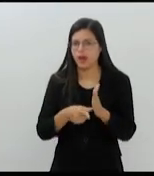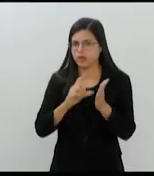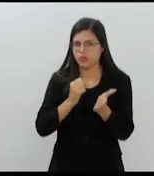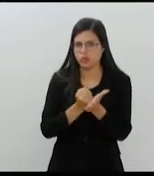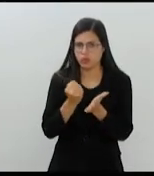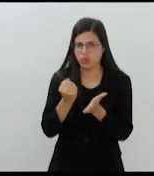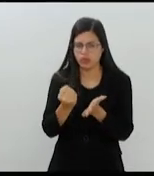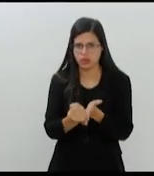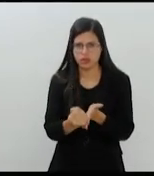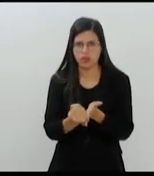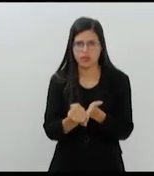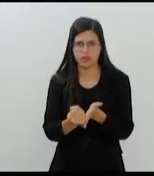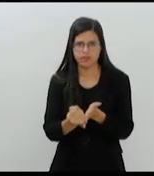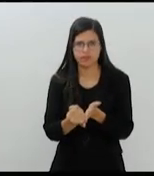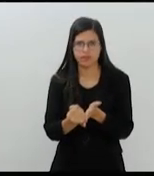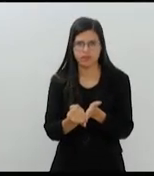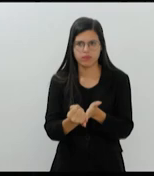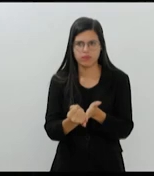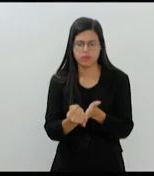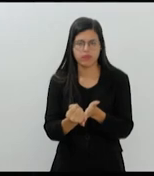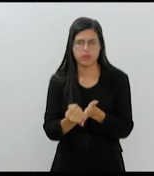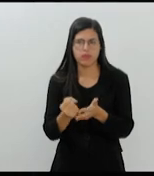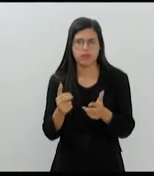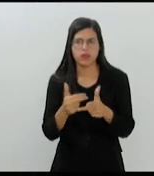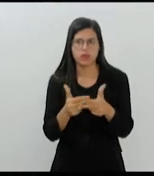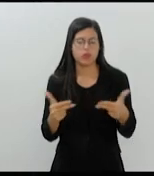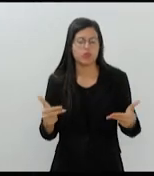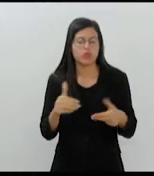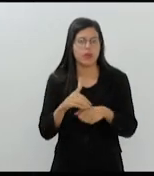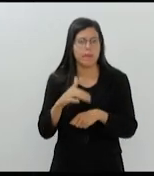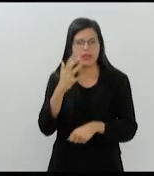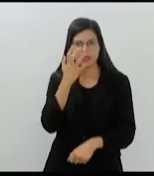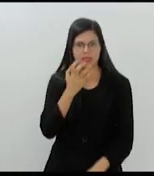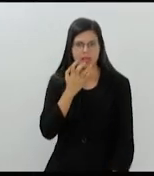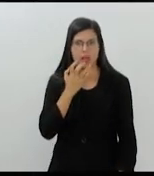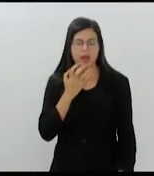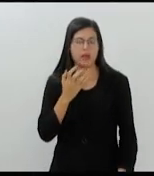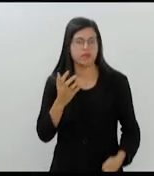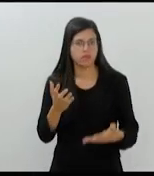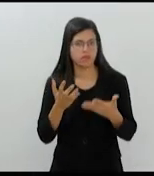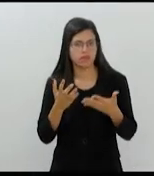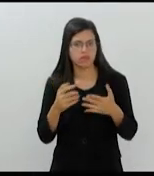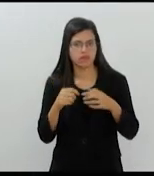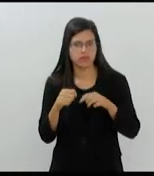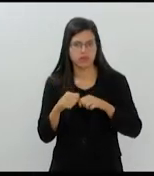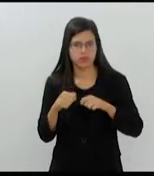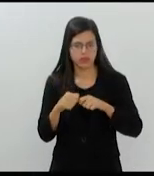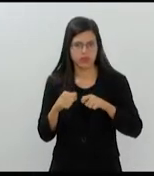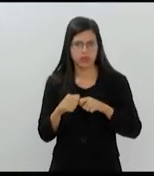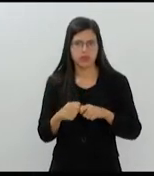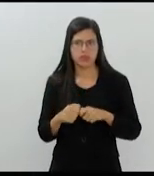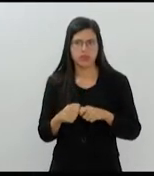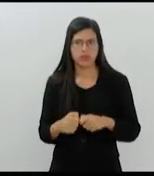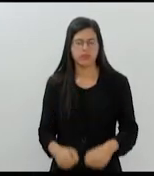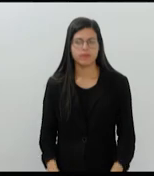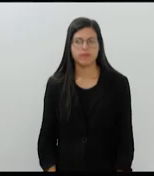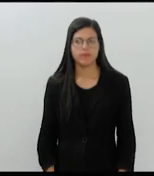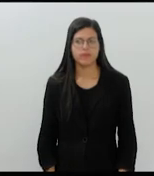aí as coisas são mais sérias. Então, eu queria fazer aqui